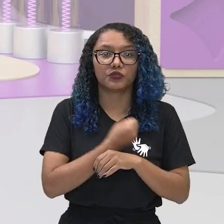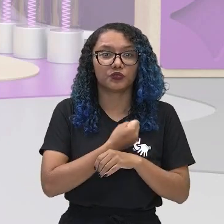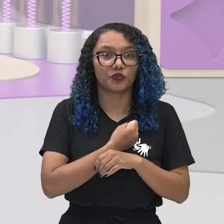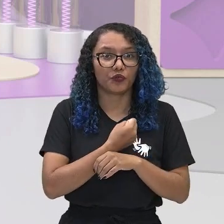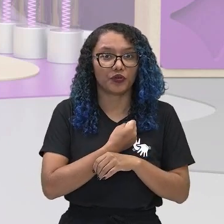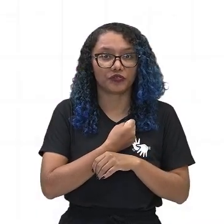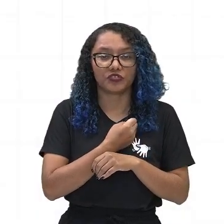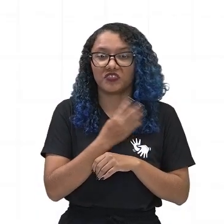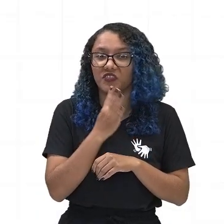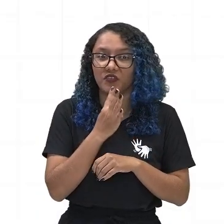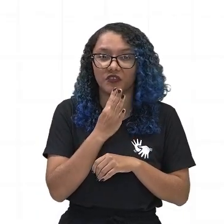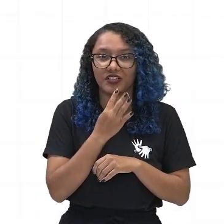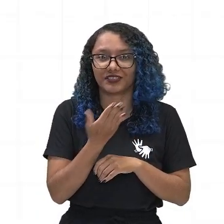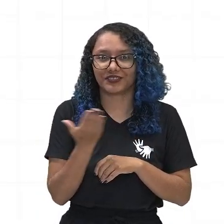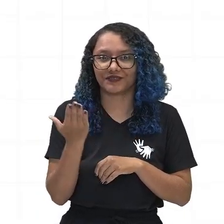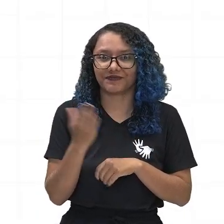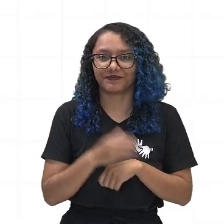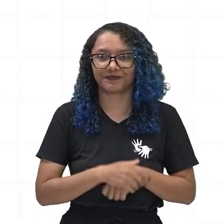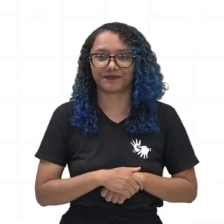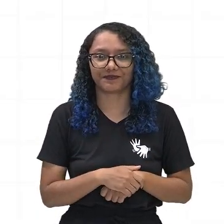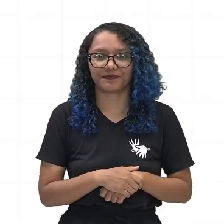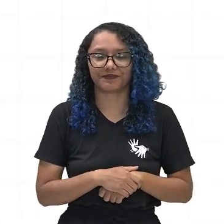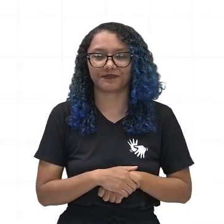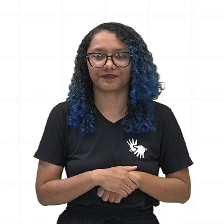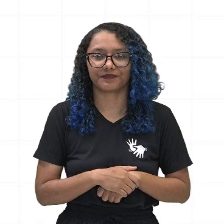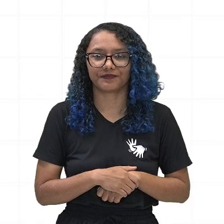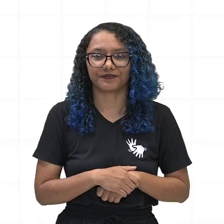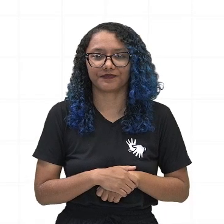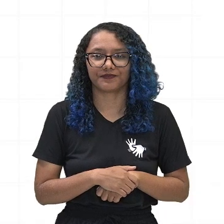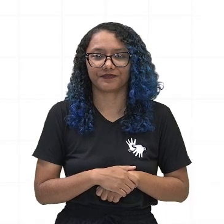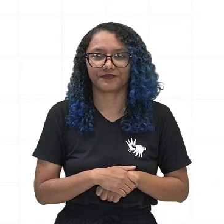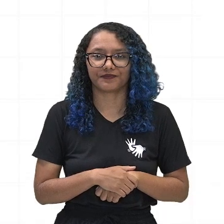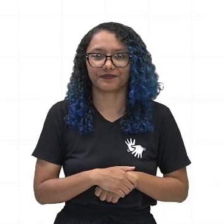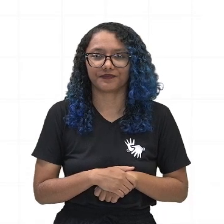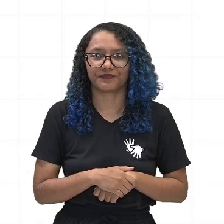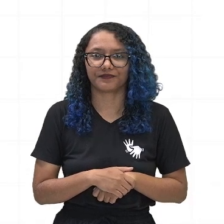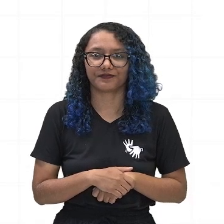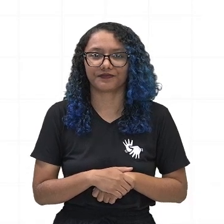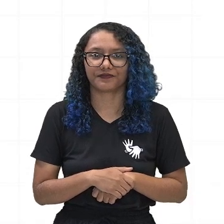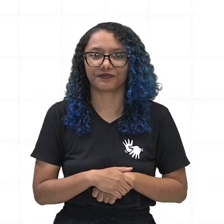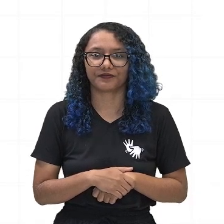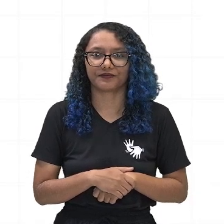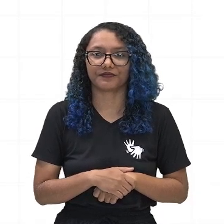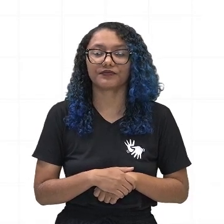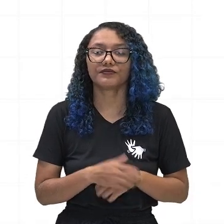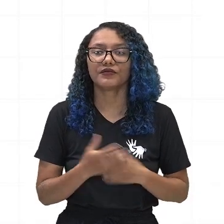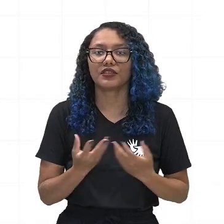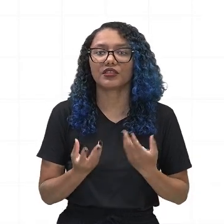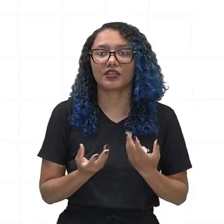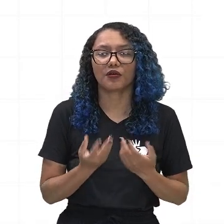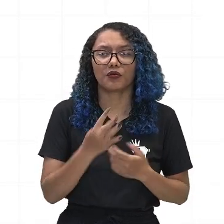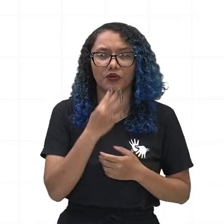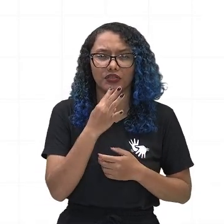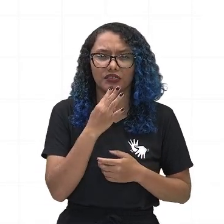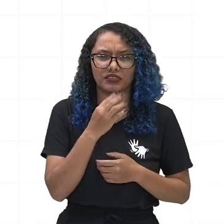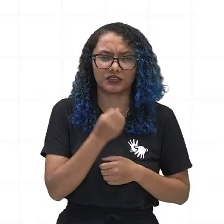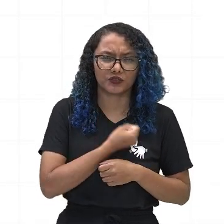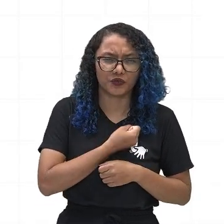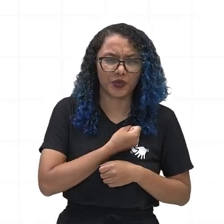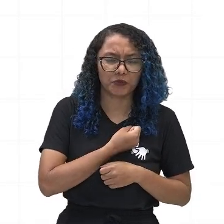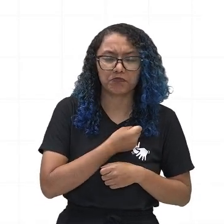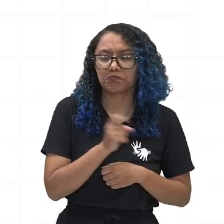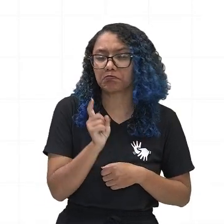desconhecidos. Então, vamos lá. Olha só o que nós temos. A soma de 2 números naturais. Conhecemos esses números?